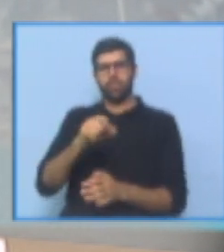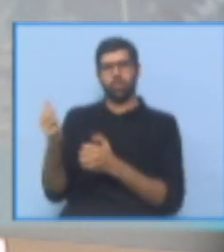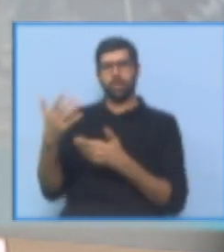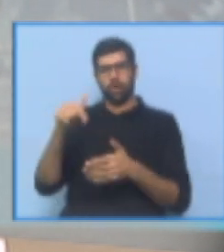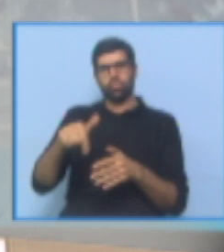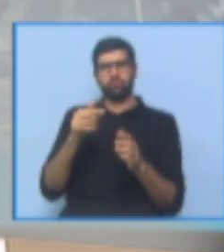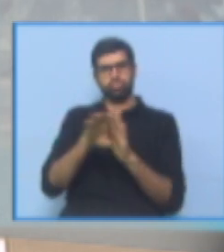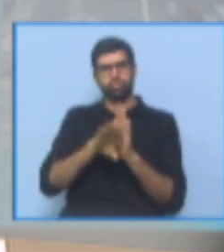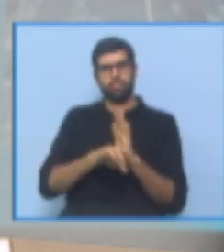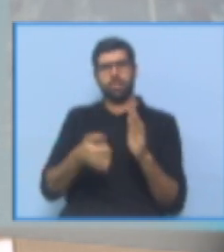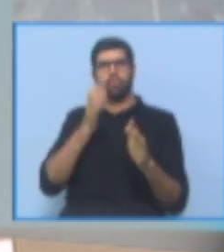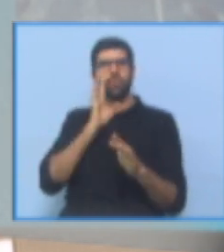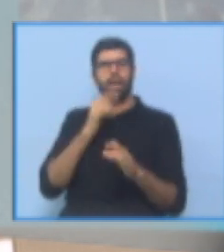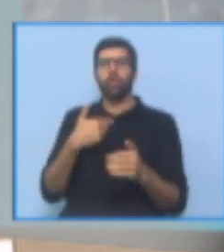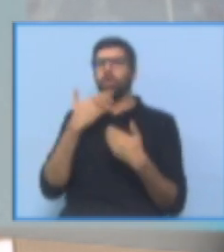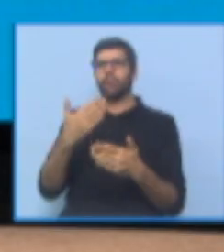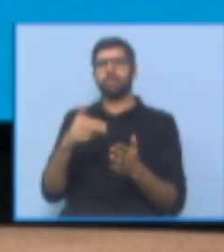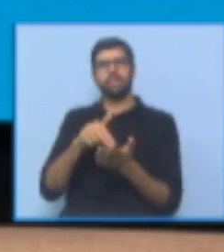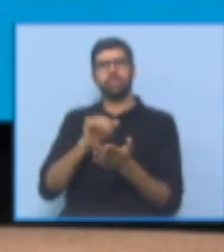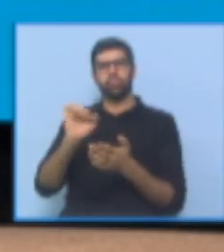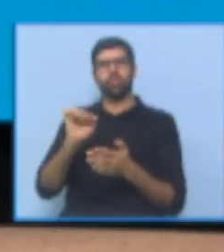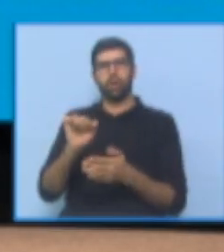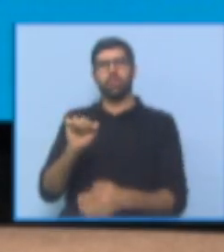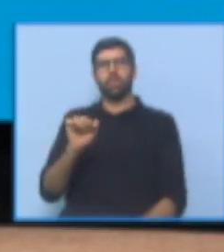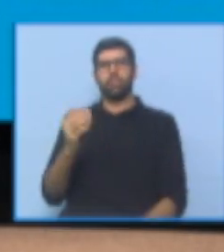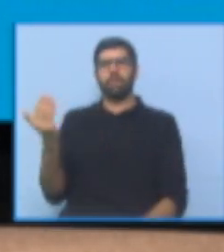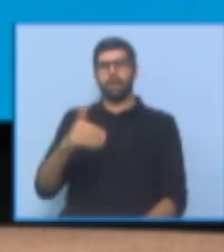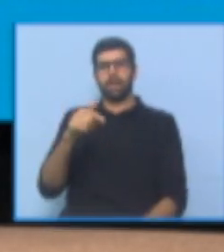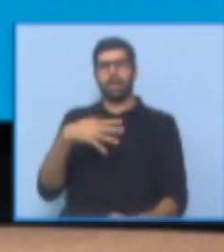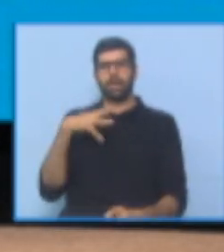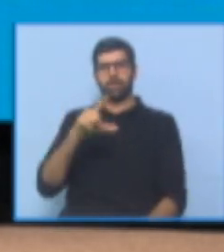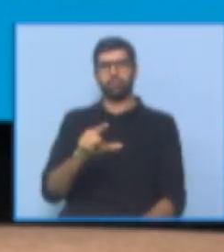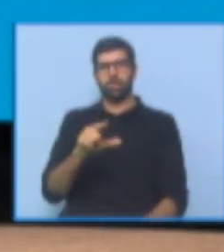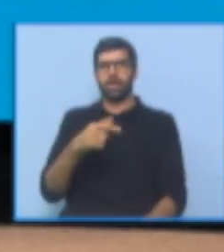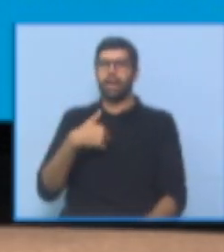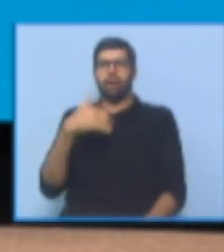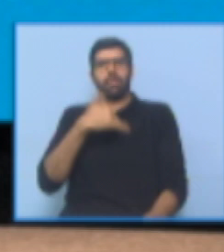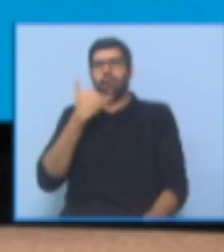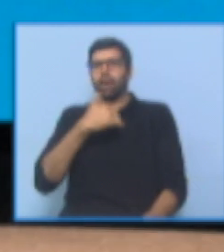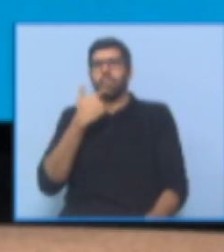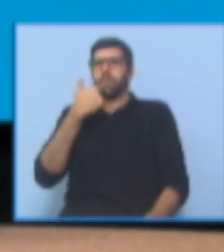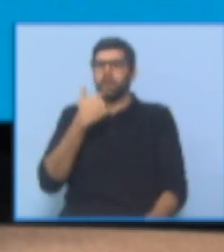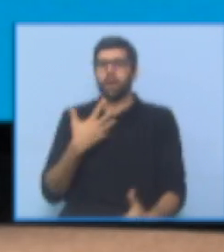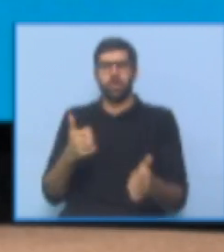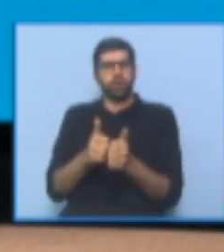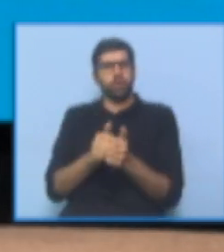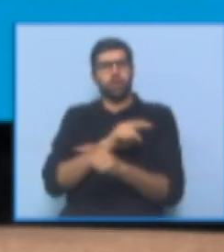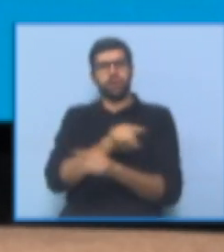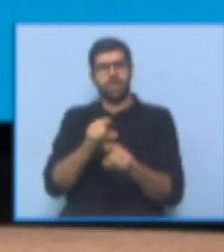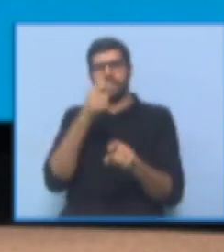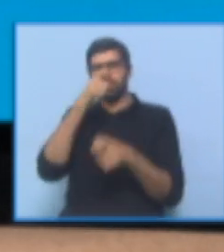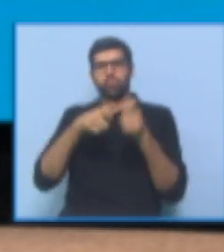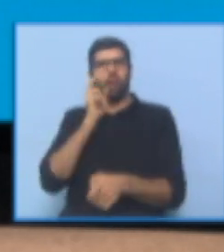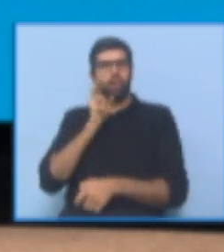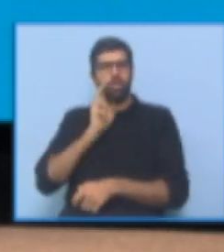tarde. Obrigado por estar connosco, de passagem aqui por Lisboa, não é? É sempre uma alegria enorme estar convosco e com aqueles que nos estão a